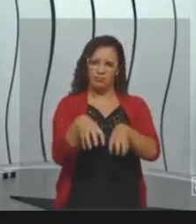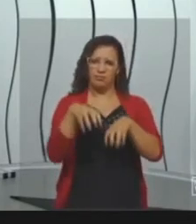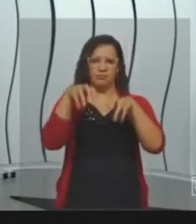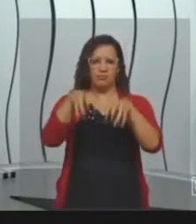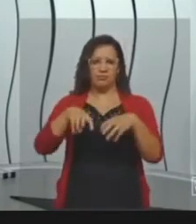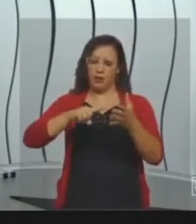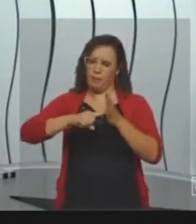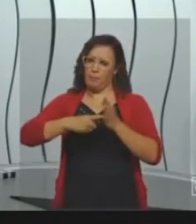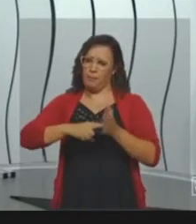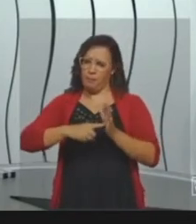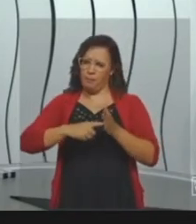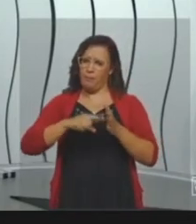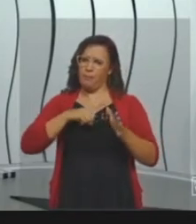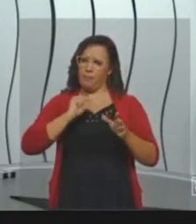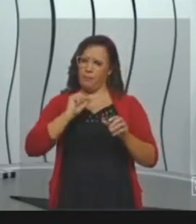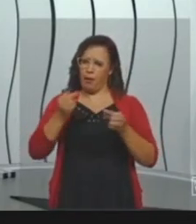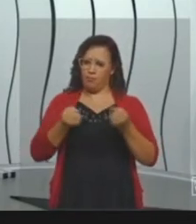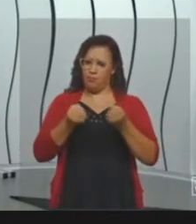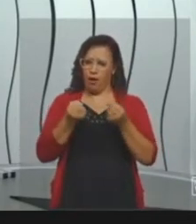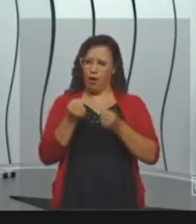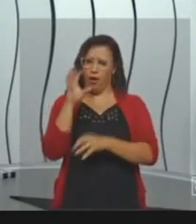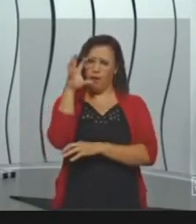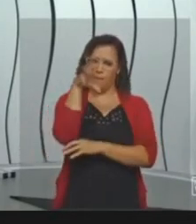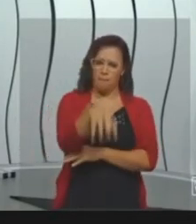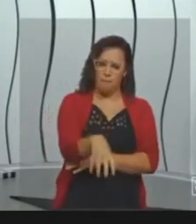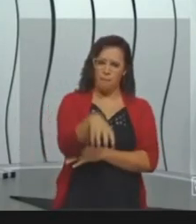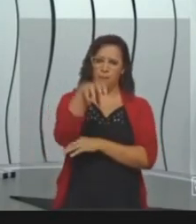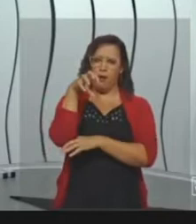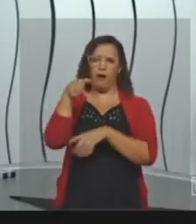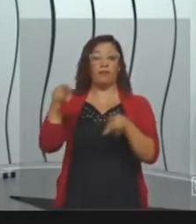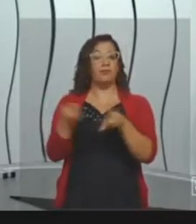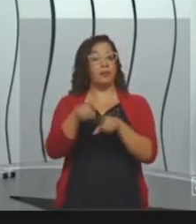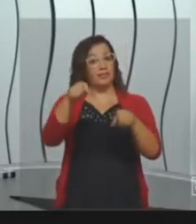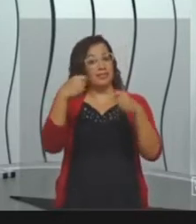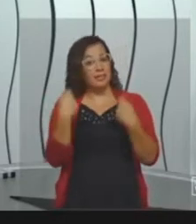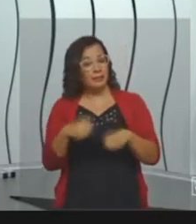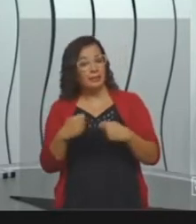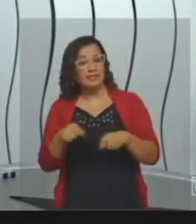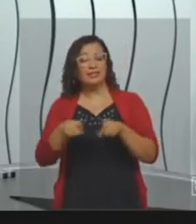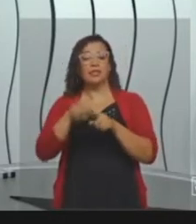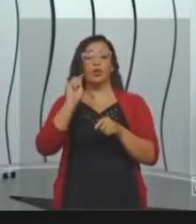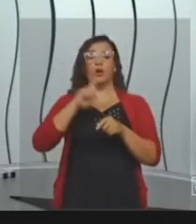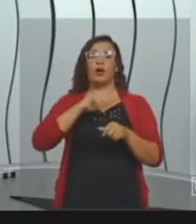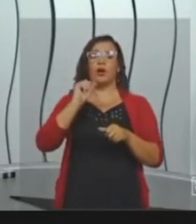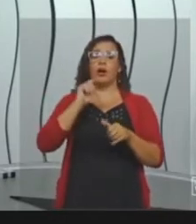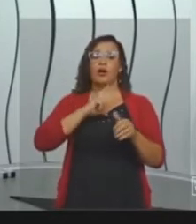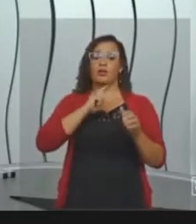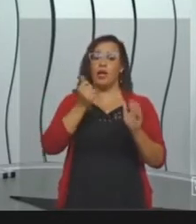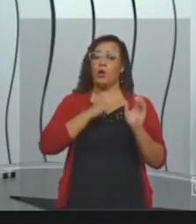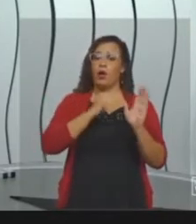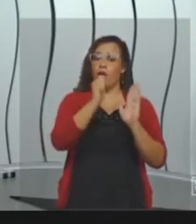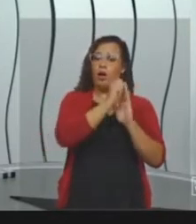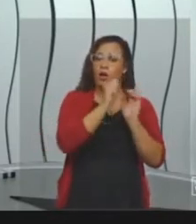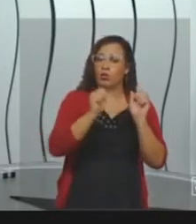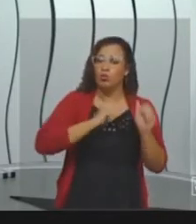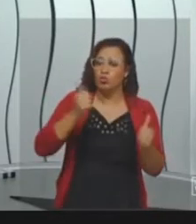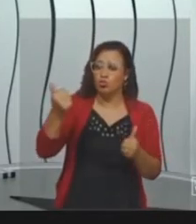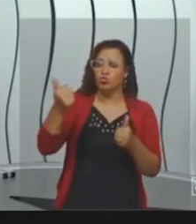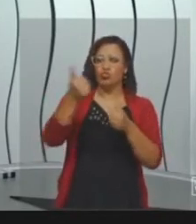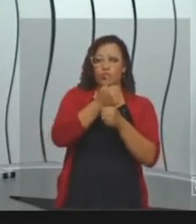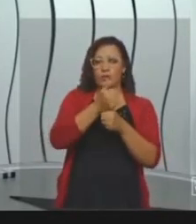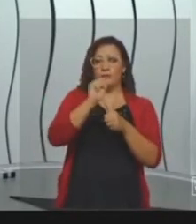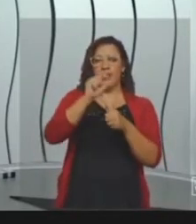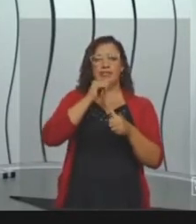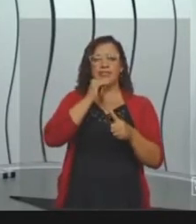máquinas. Então você precisa também de componentes sintéticos, substâncias sintéticas que ajudam a evitar